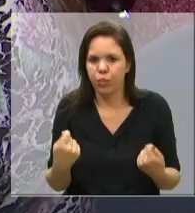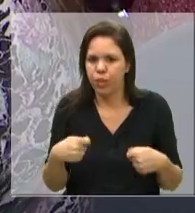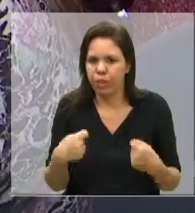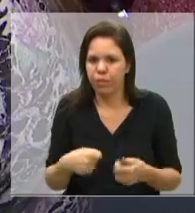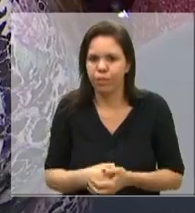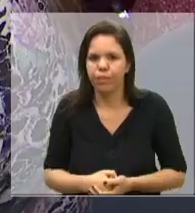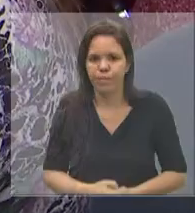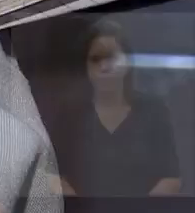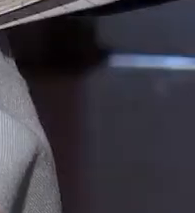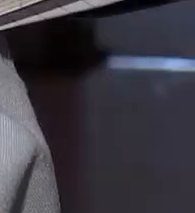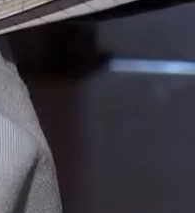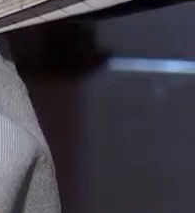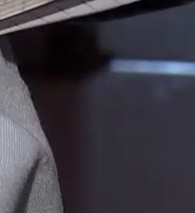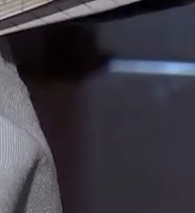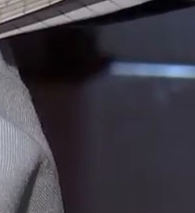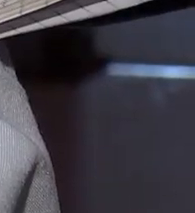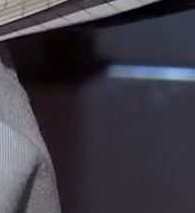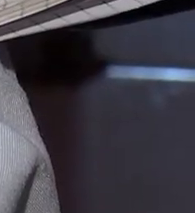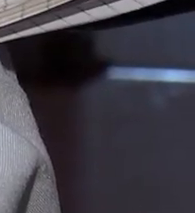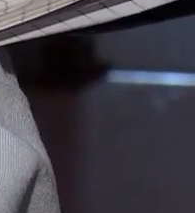devido.